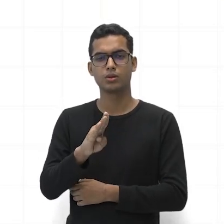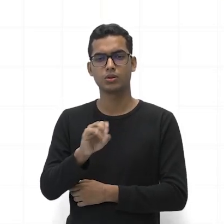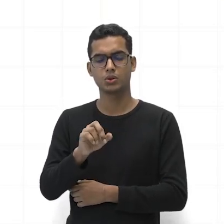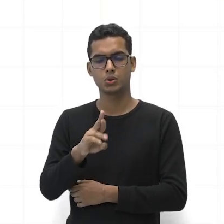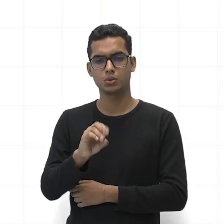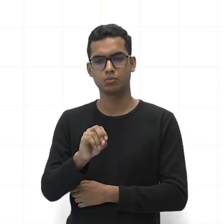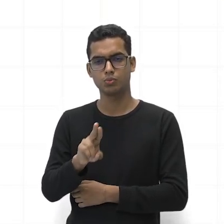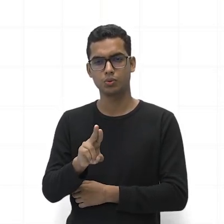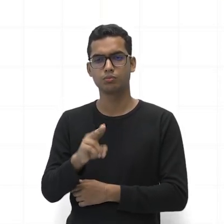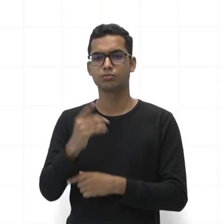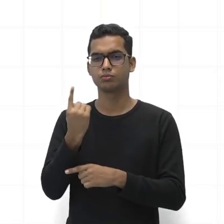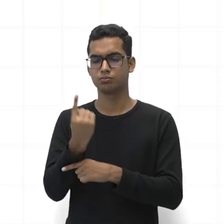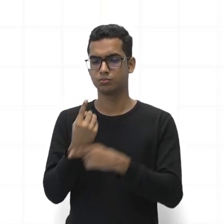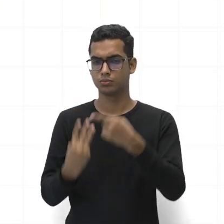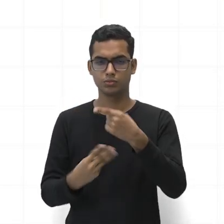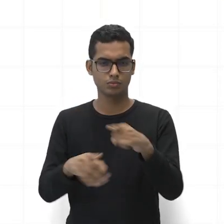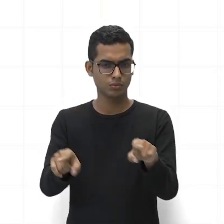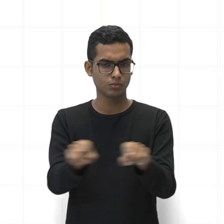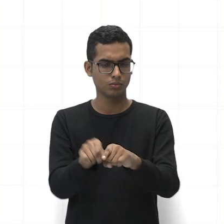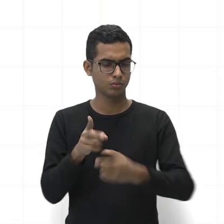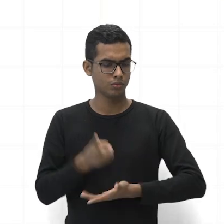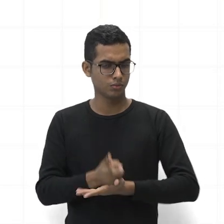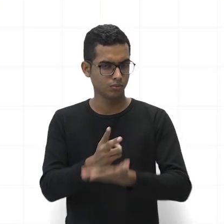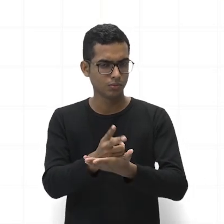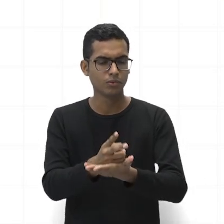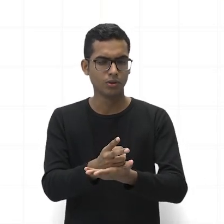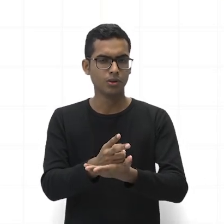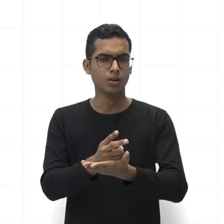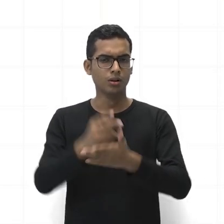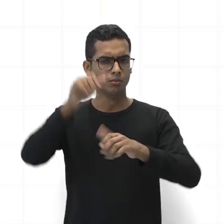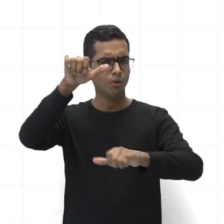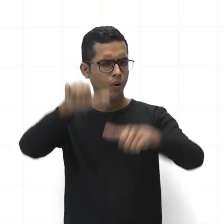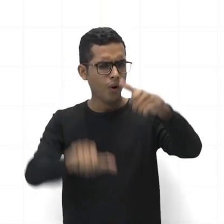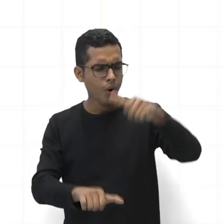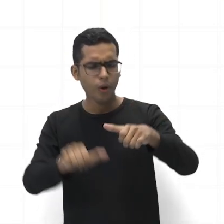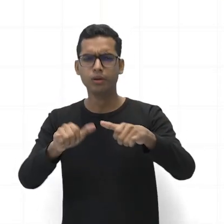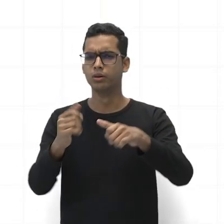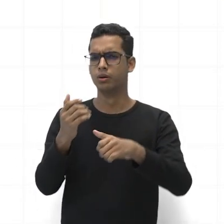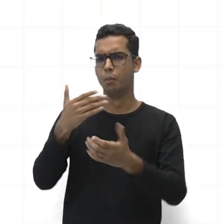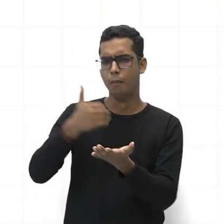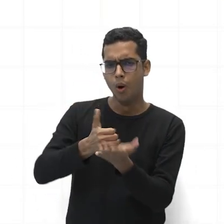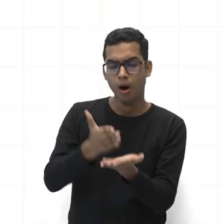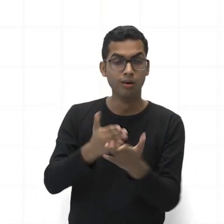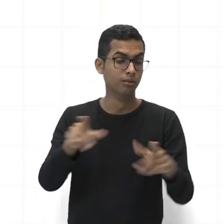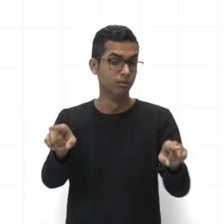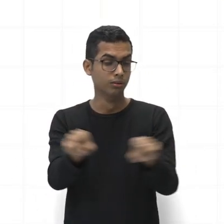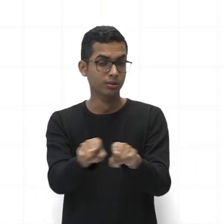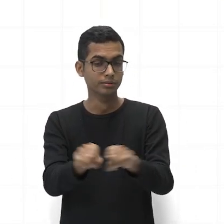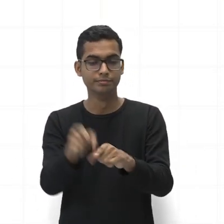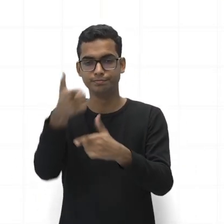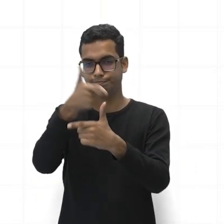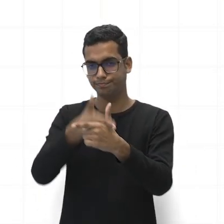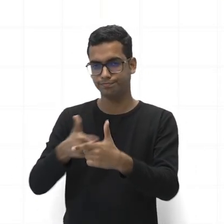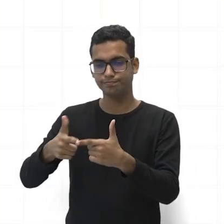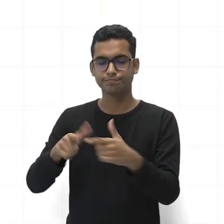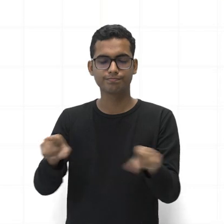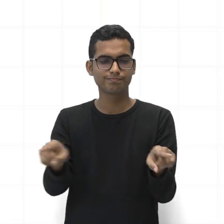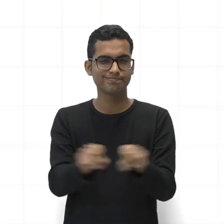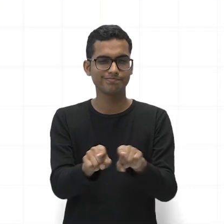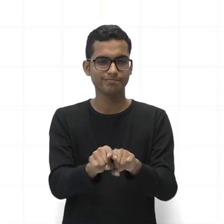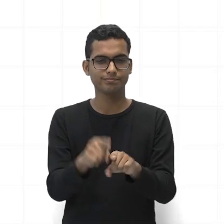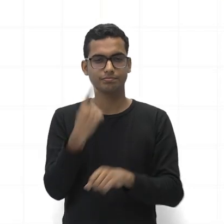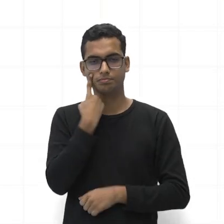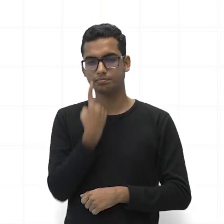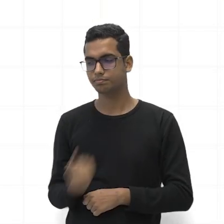continuar analisando esse bolo e essa divisão aí, tá bom? A princípio, o bolo foi somente dividido em 3 partes